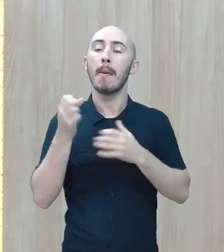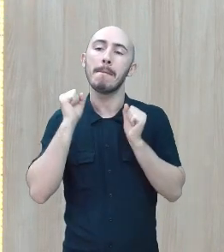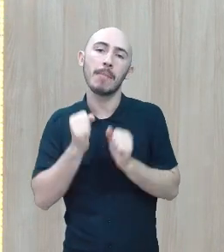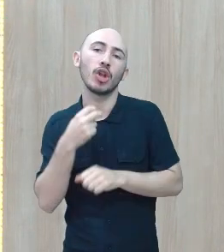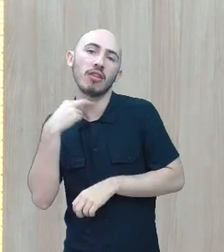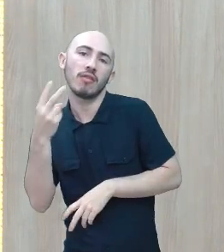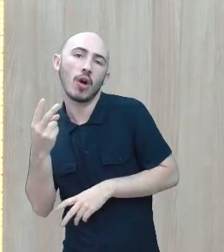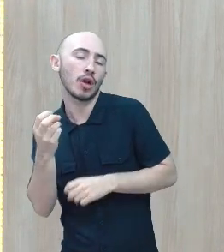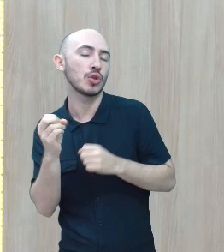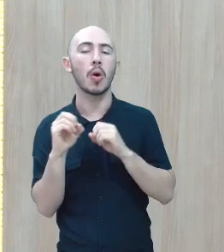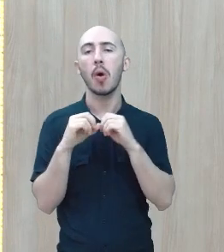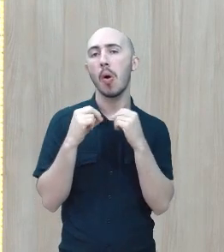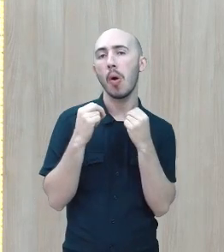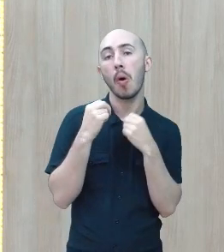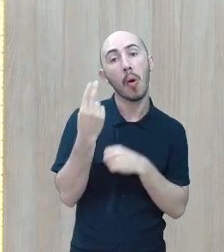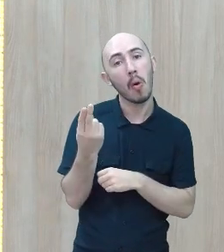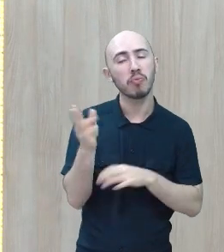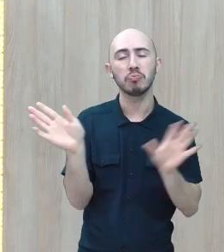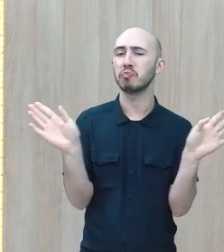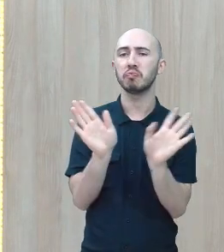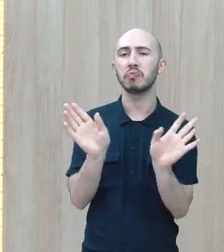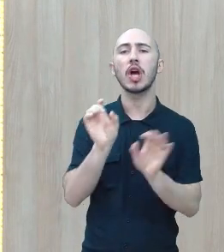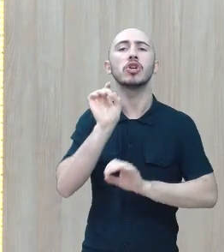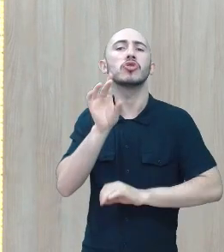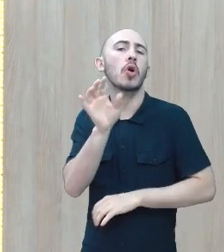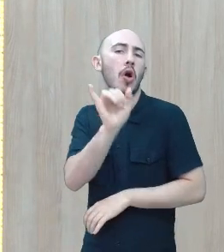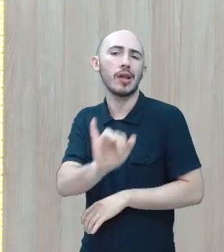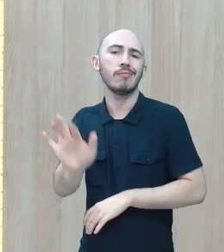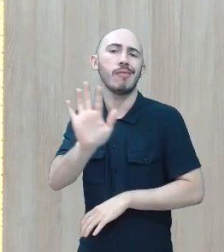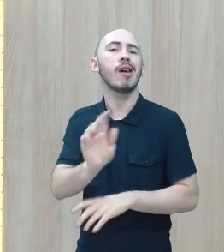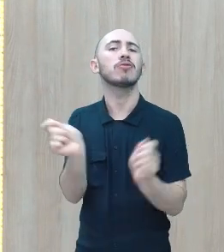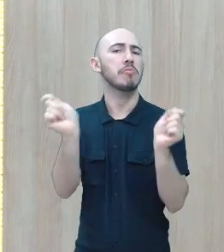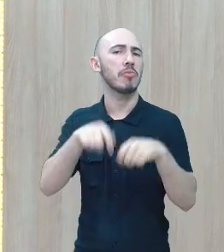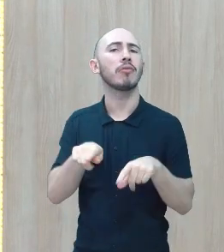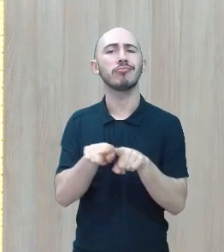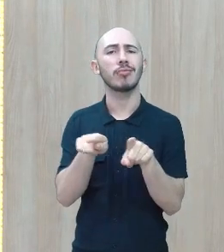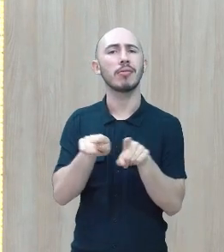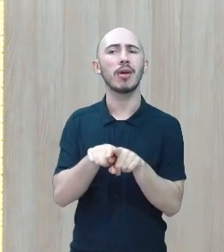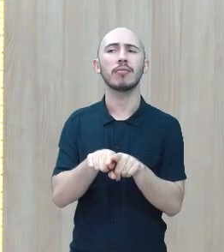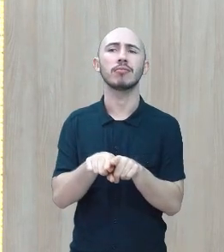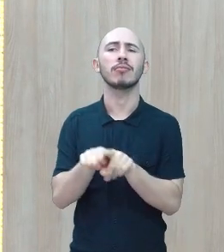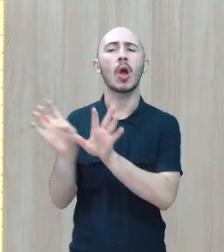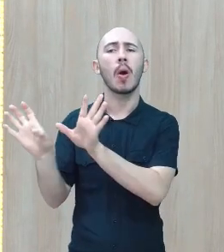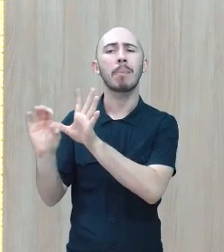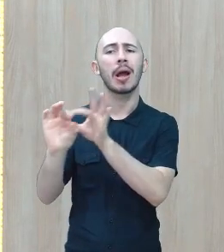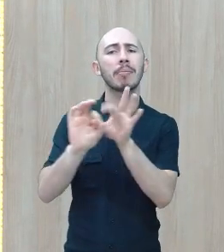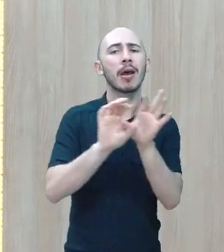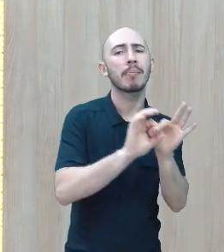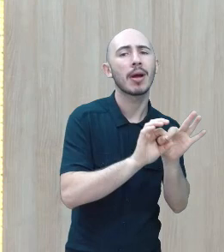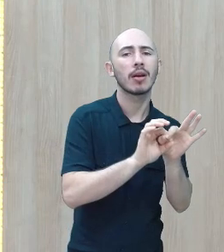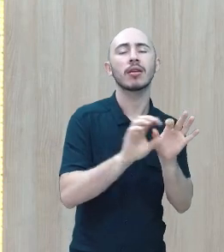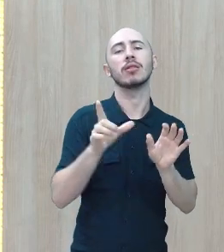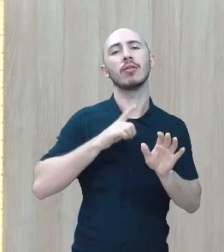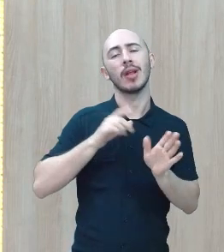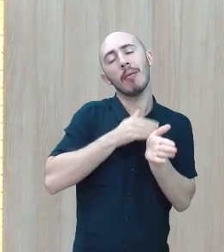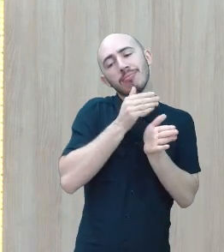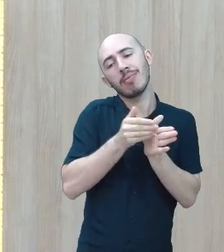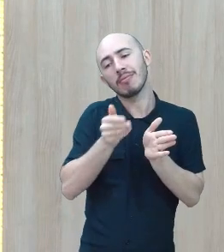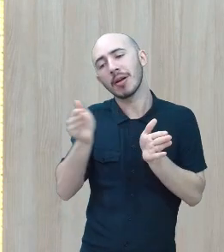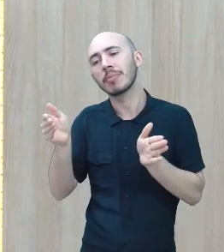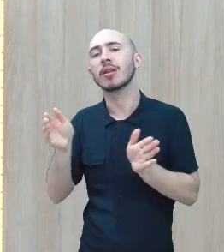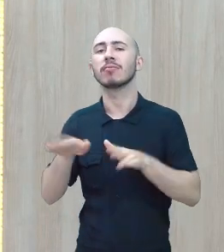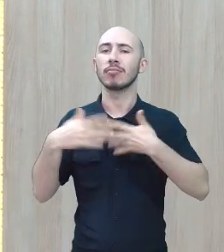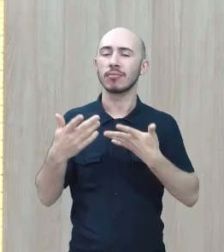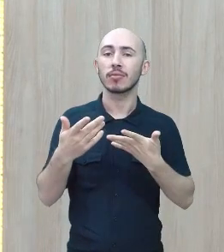Ele pode ter também apenas imagens aí contrapostas, se juntando para formar uma ordem cronológica